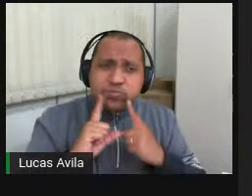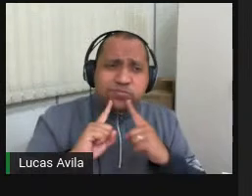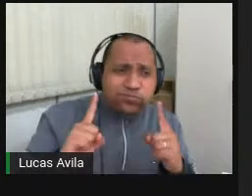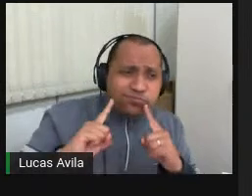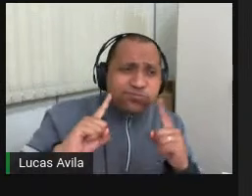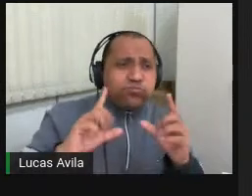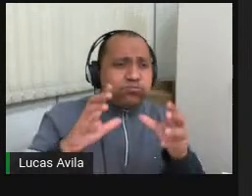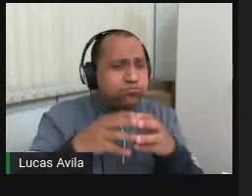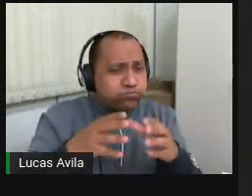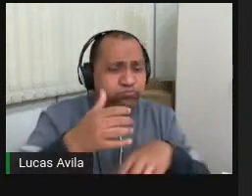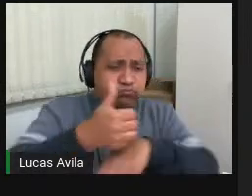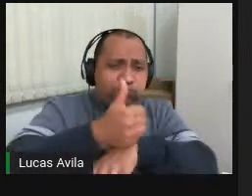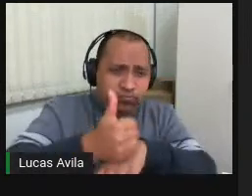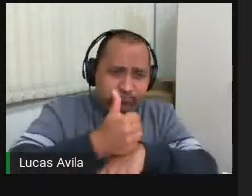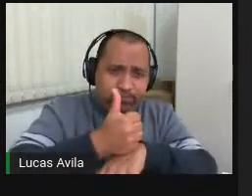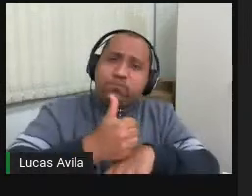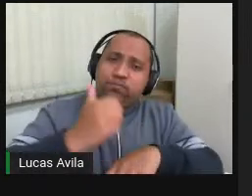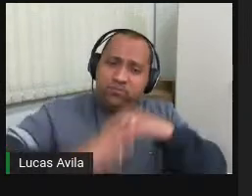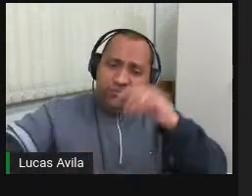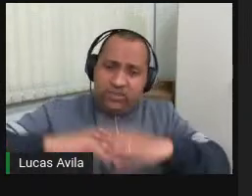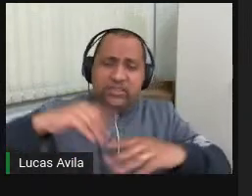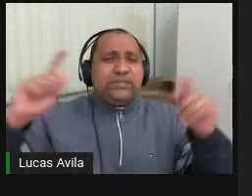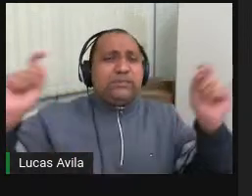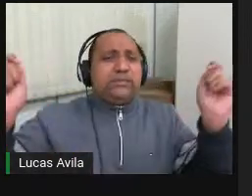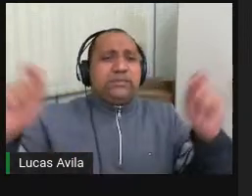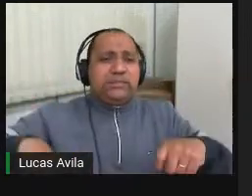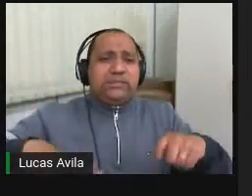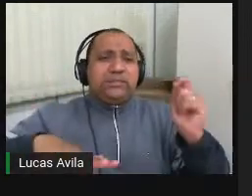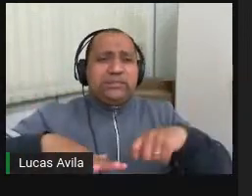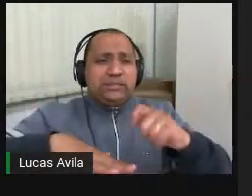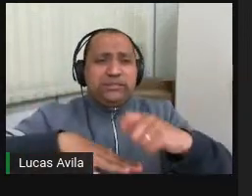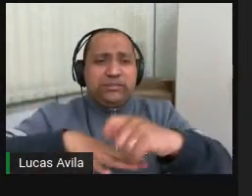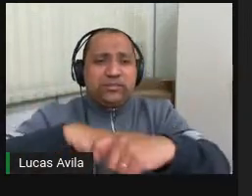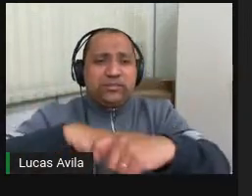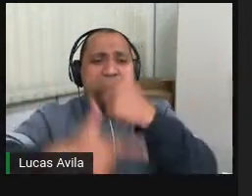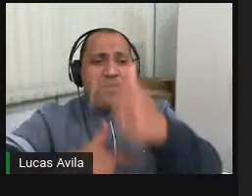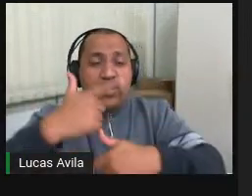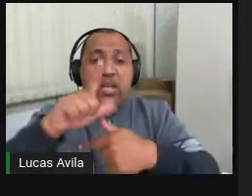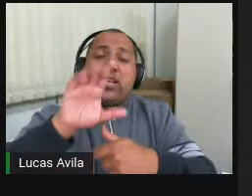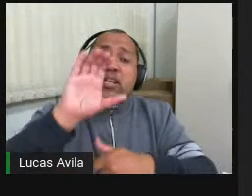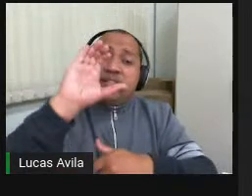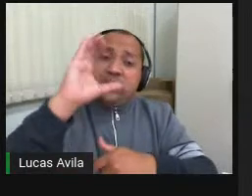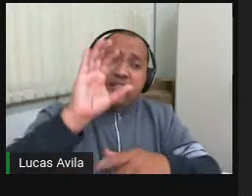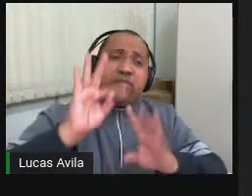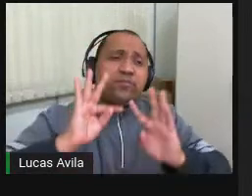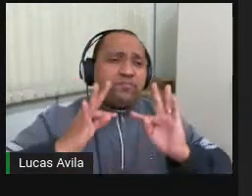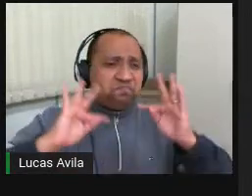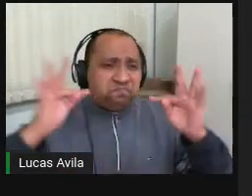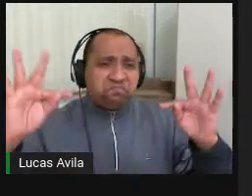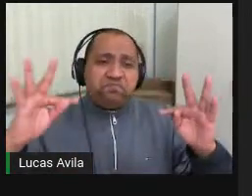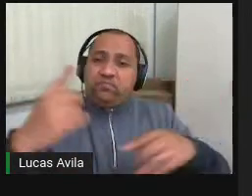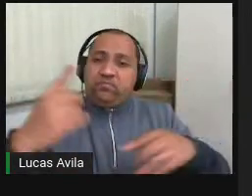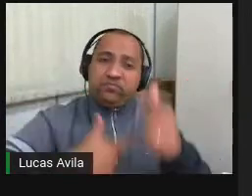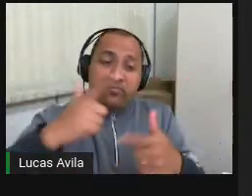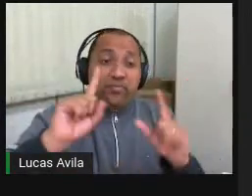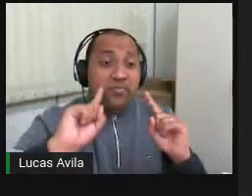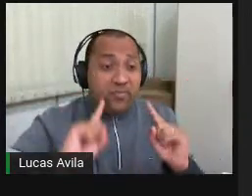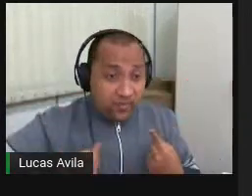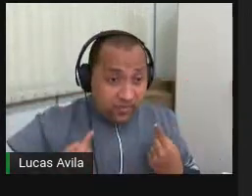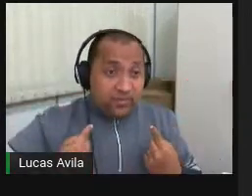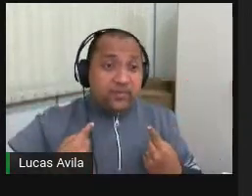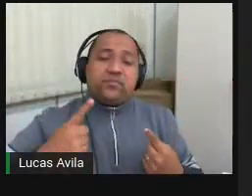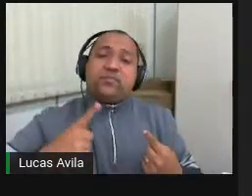seja, profissionais com competência técnica, científica e social para o enfrentamento dos desafios e